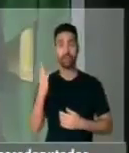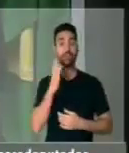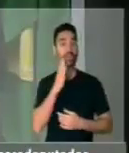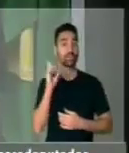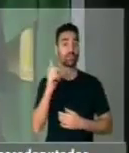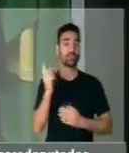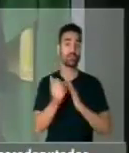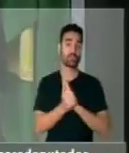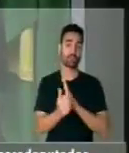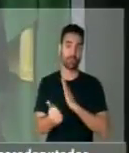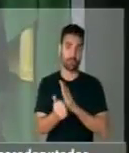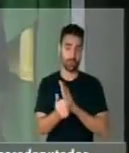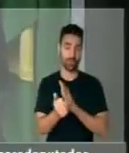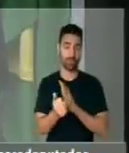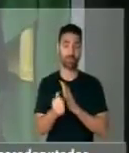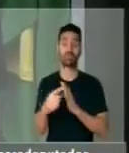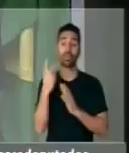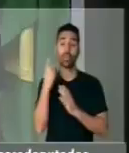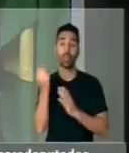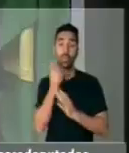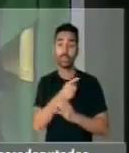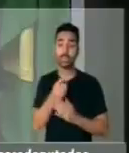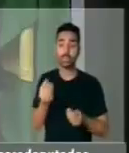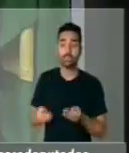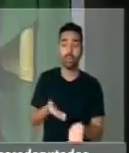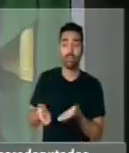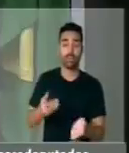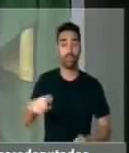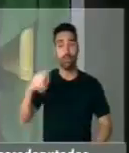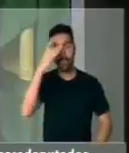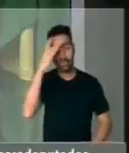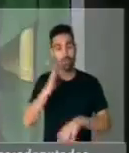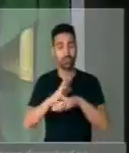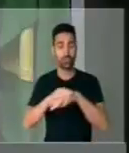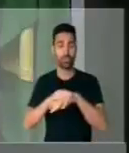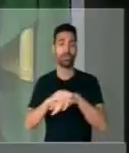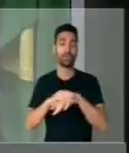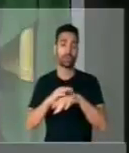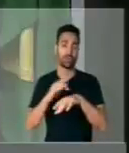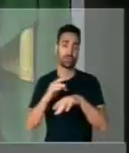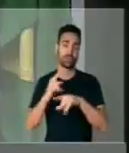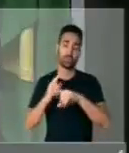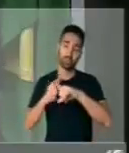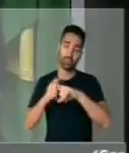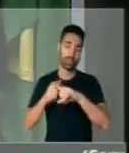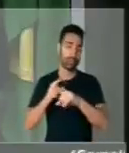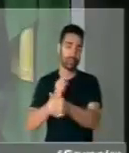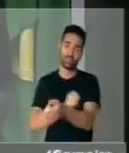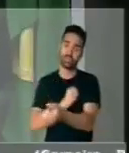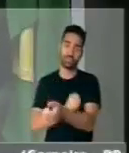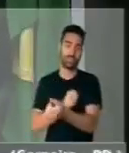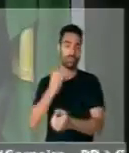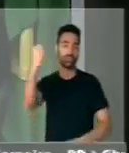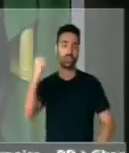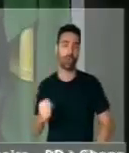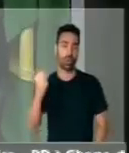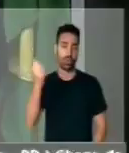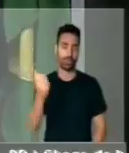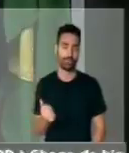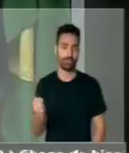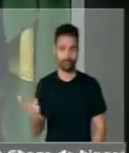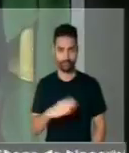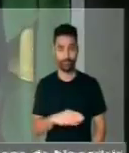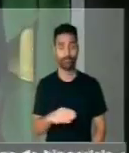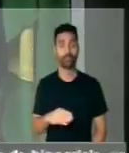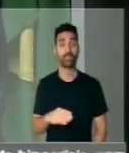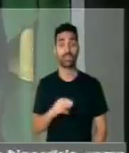dólares para tratar os doentes derivados da jogatina, da ludopatia. A legalização dos